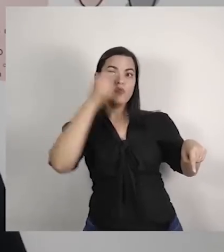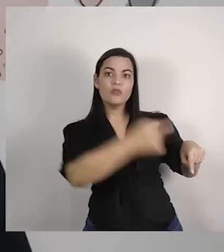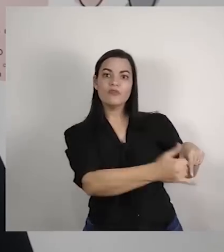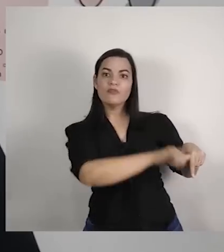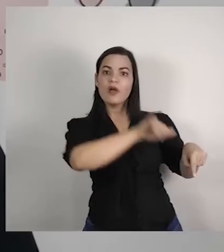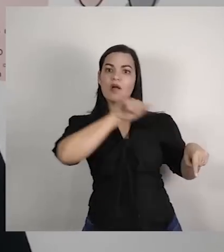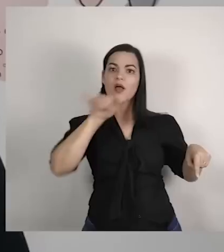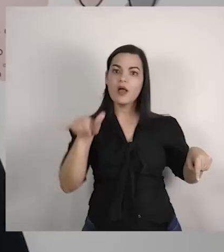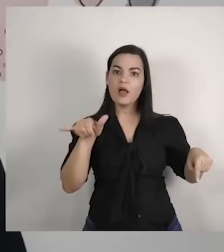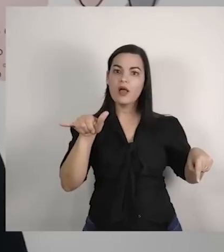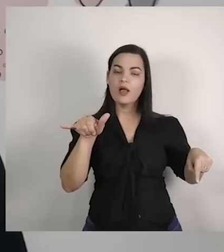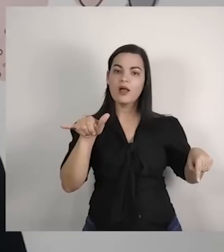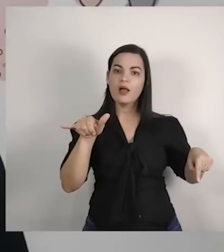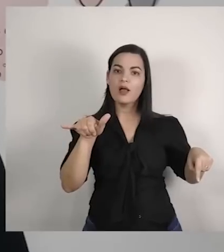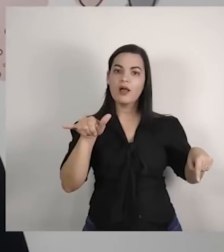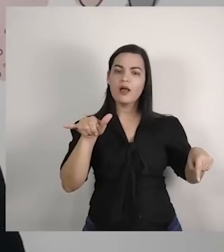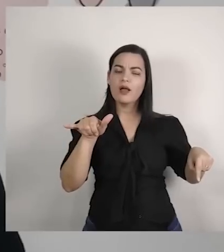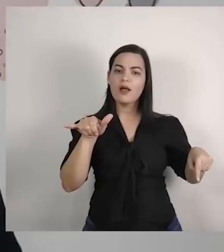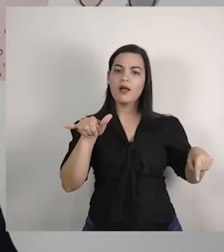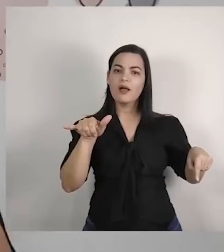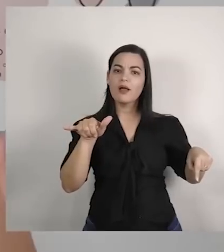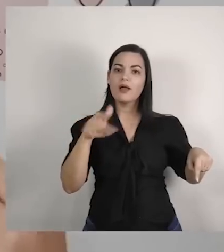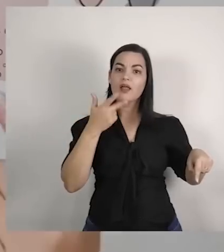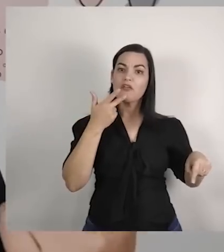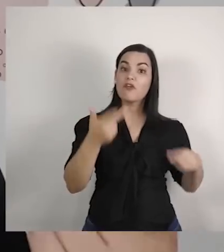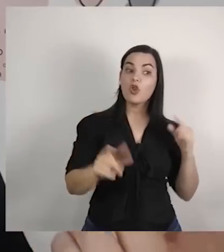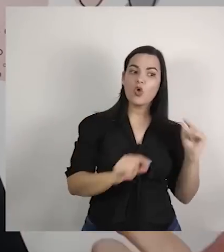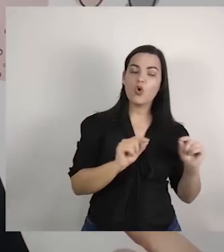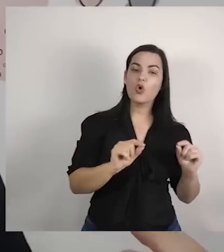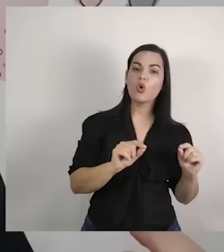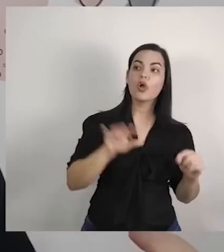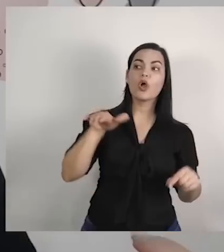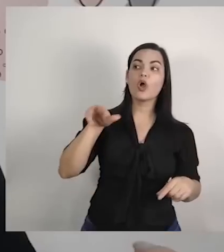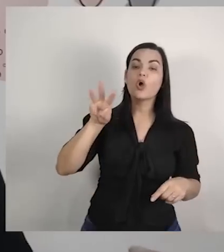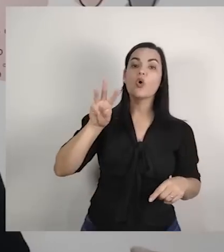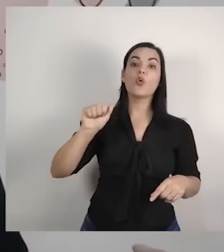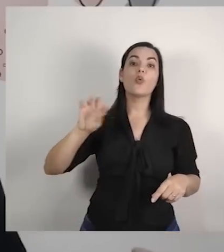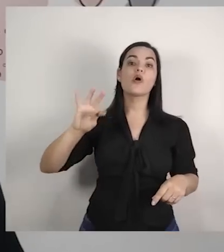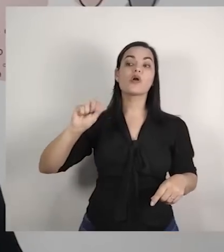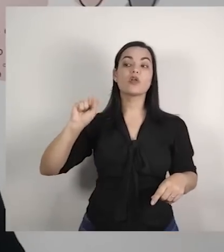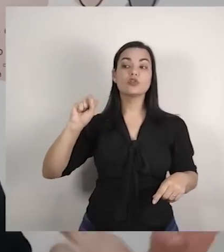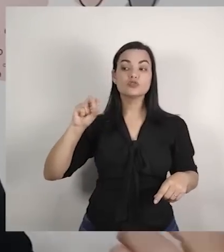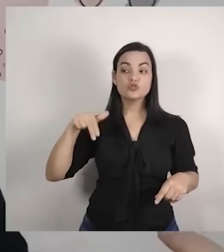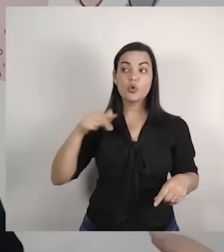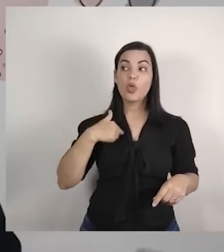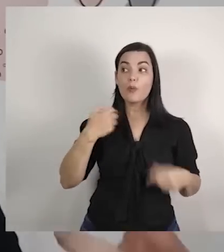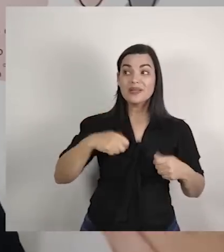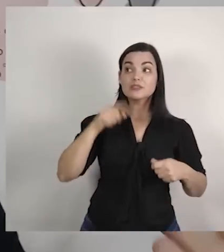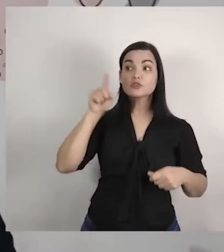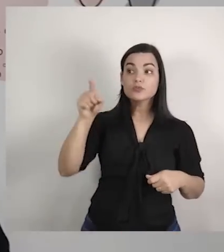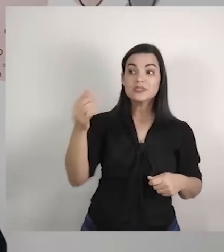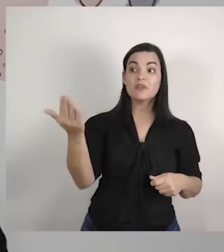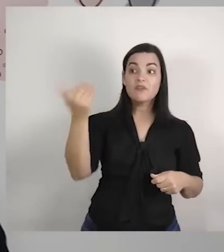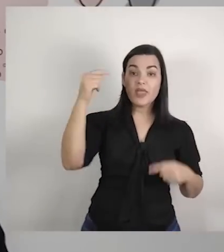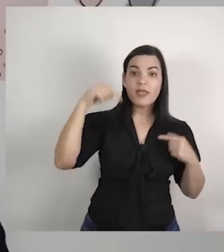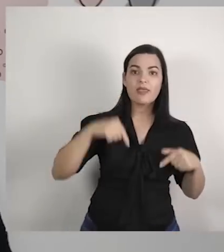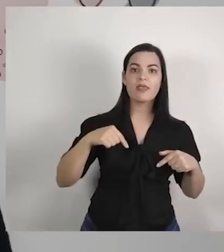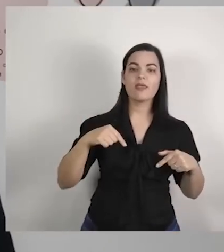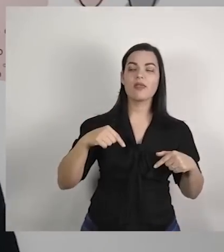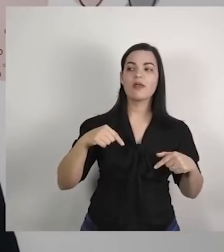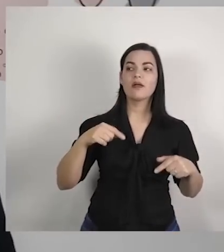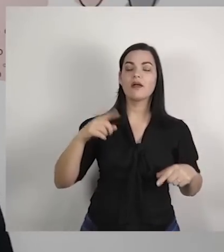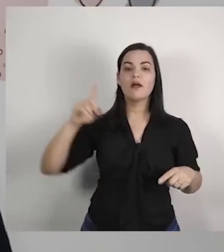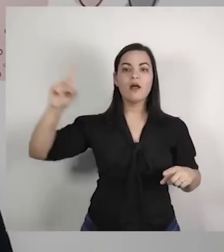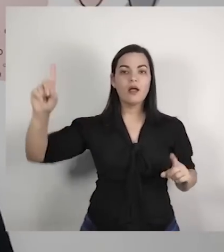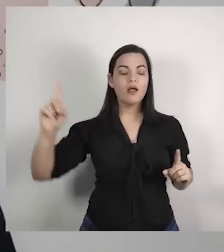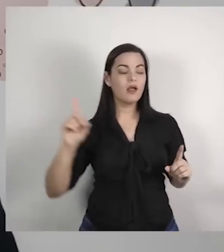senhor, venha. Então eu tinha um pesquisador de um lado da casa, em um cômodo,